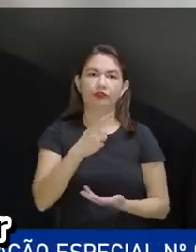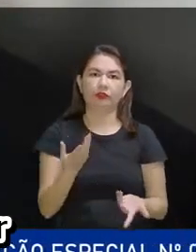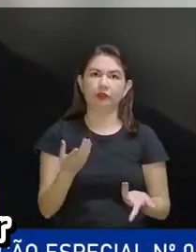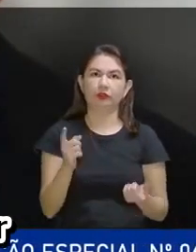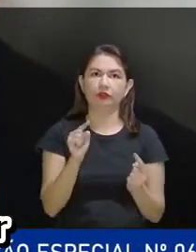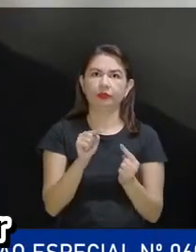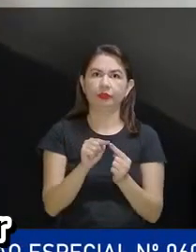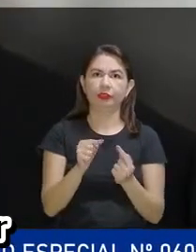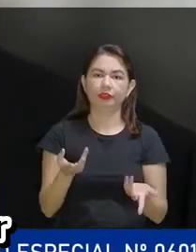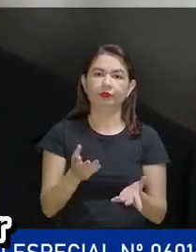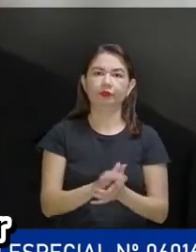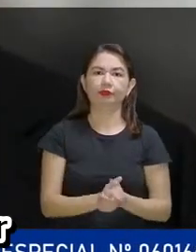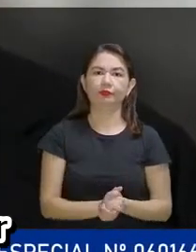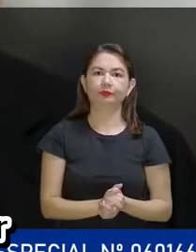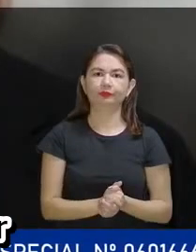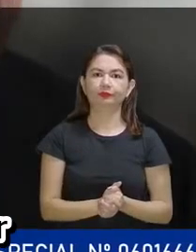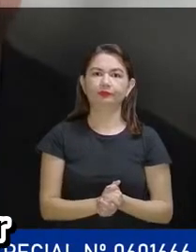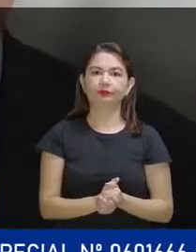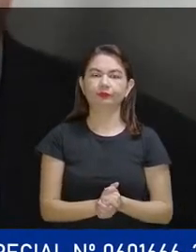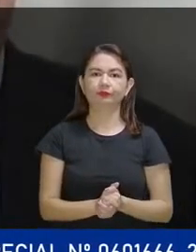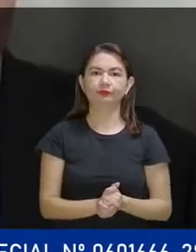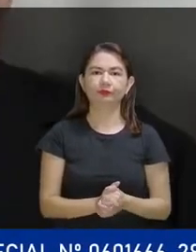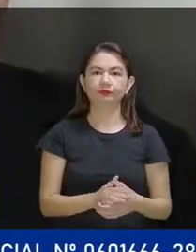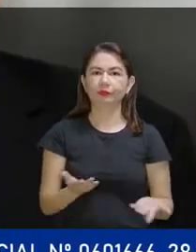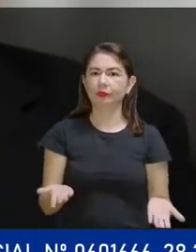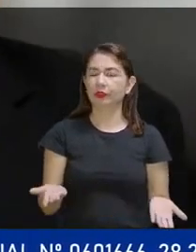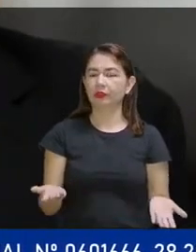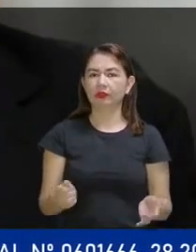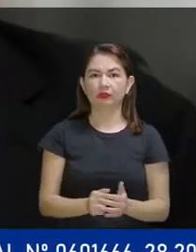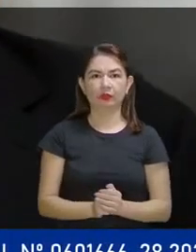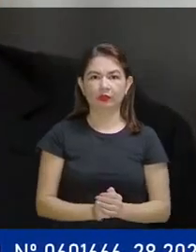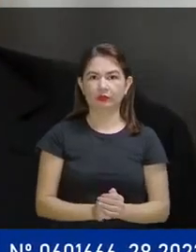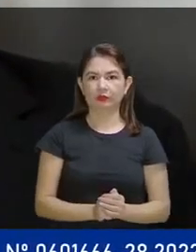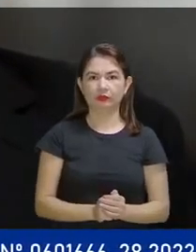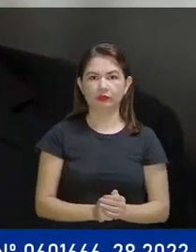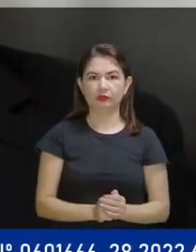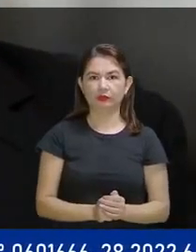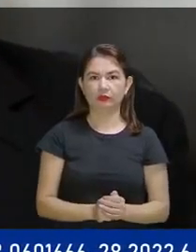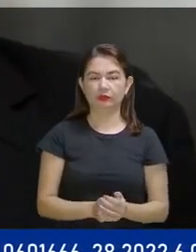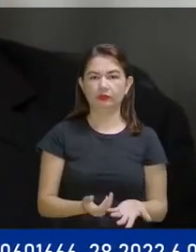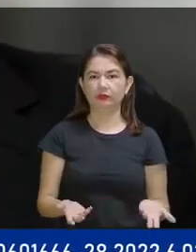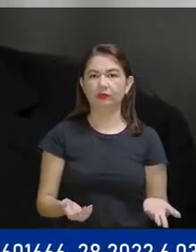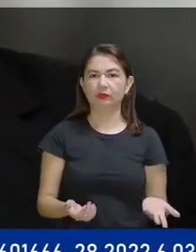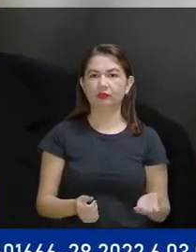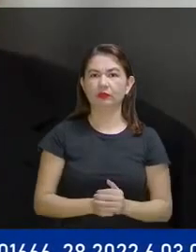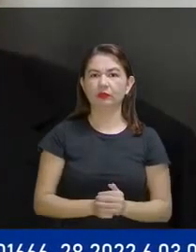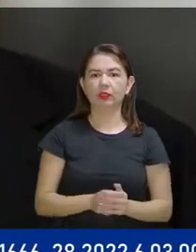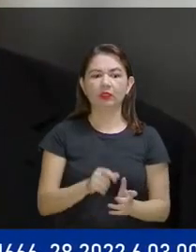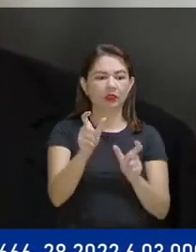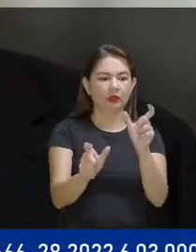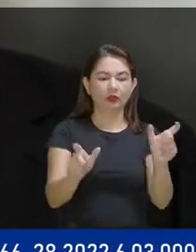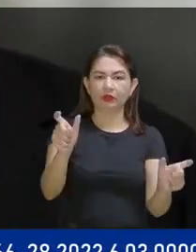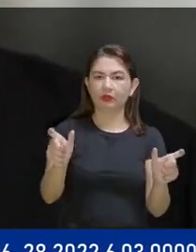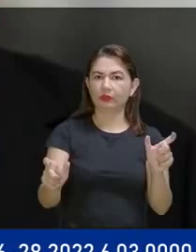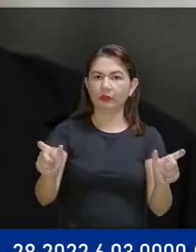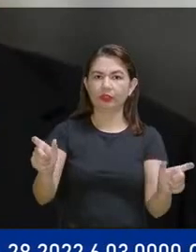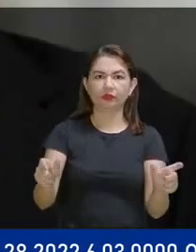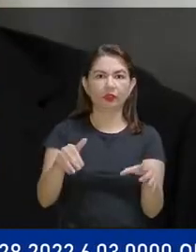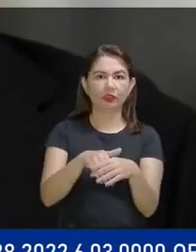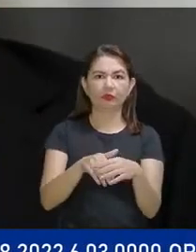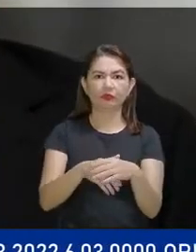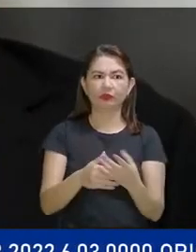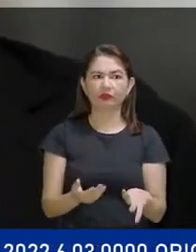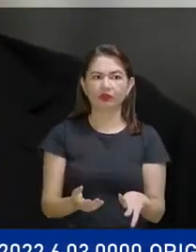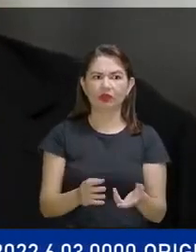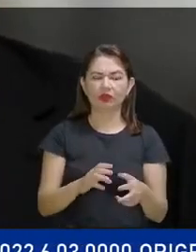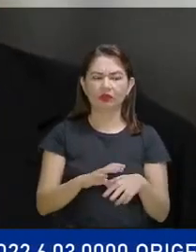mais objetivo, é saber a identificação do eleitor, que nós falamos de captação ilícita de sufrágio. Sim, mas sufrágio